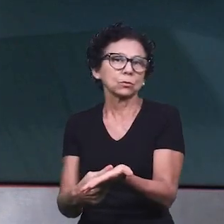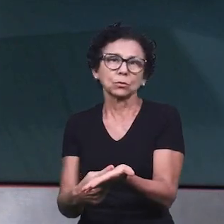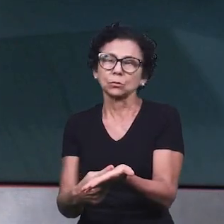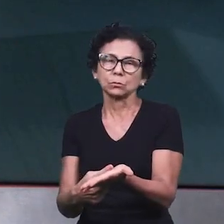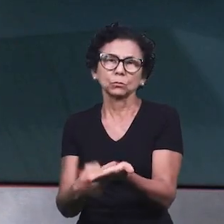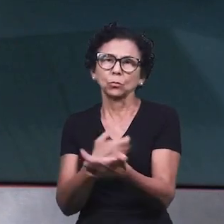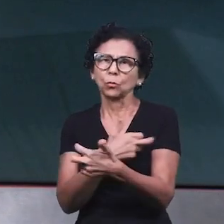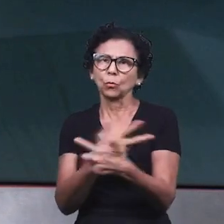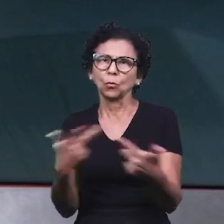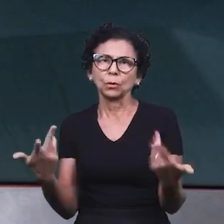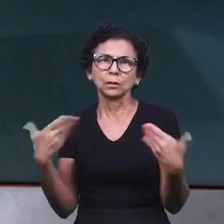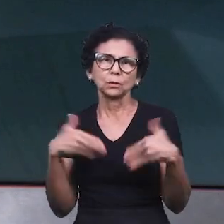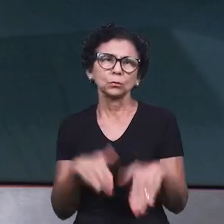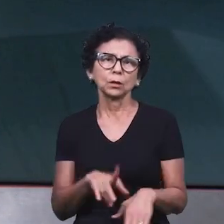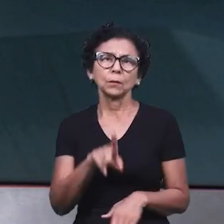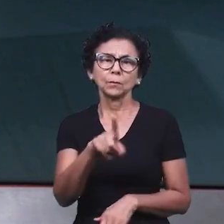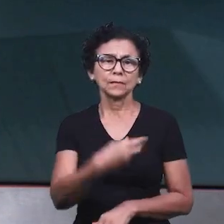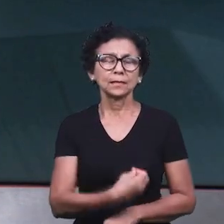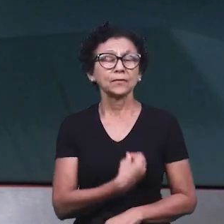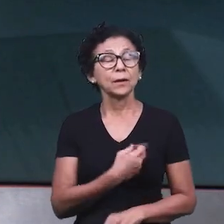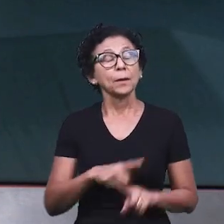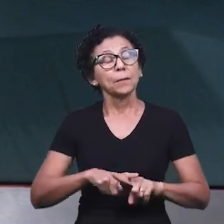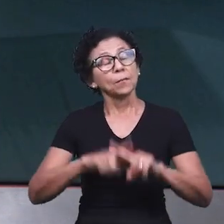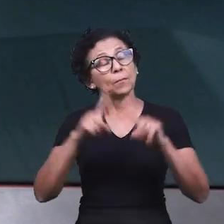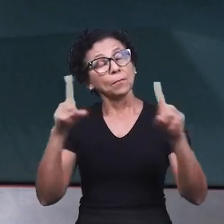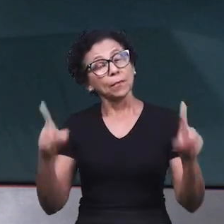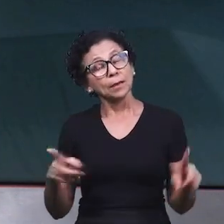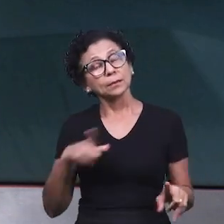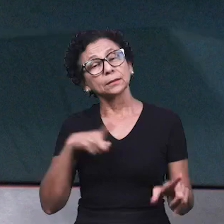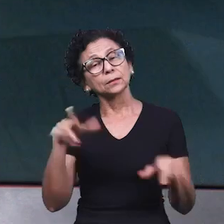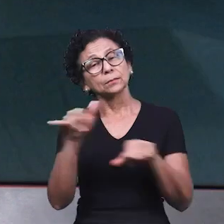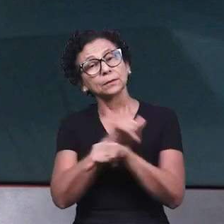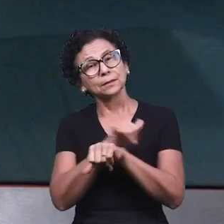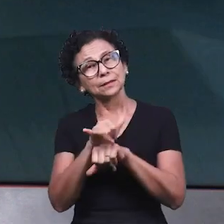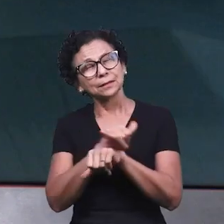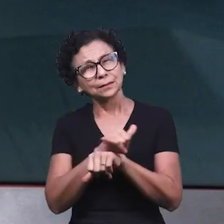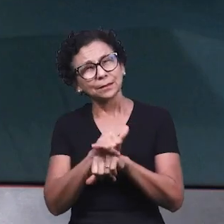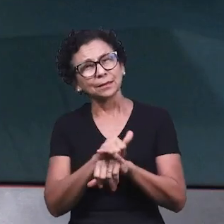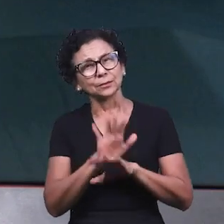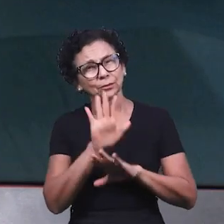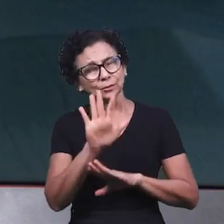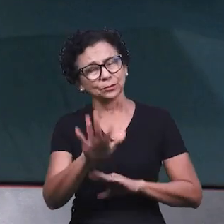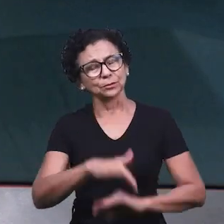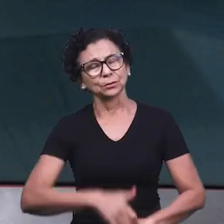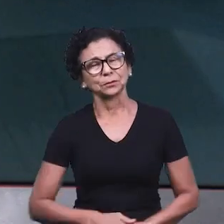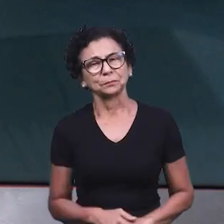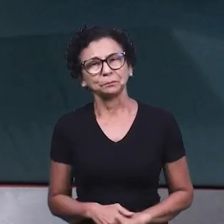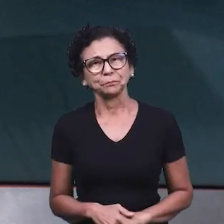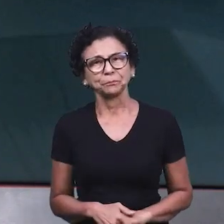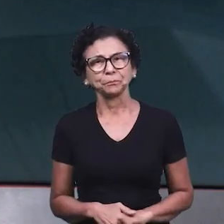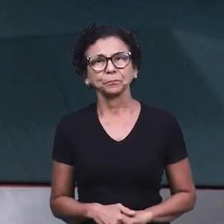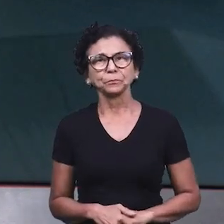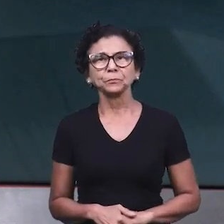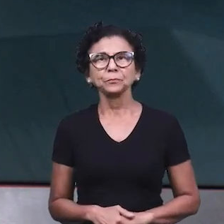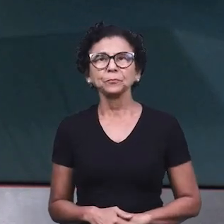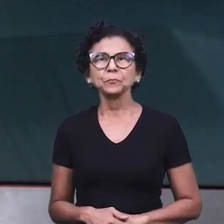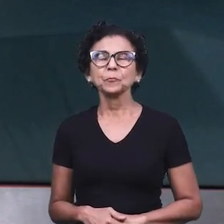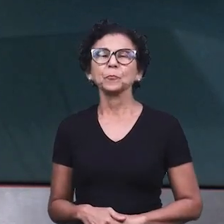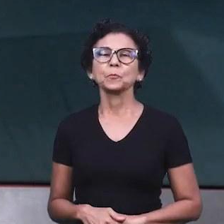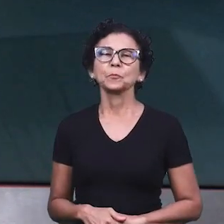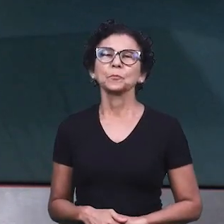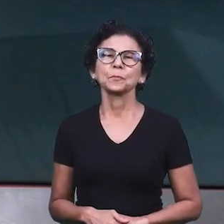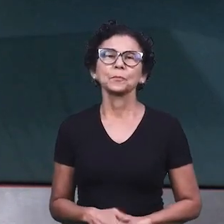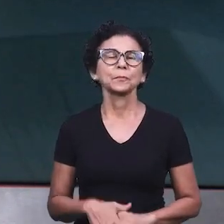sobrevivência, existe ainda um meio onde você pode trabalhar isso. Para